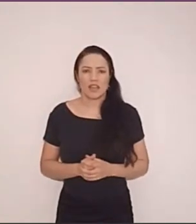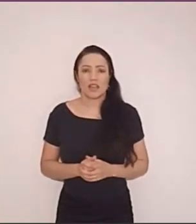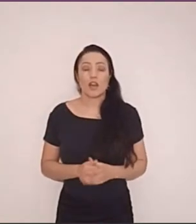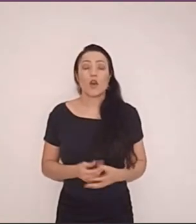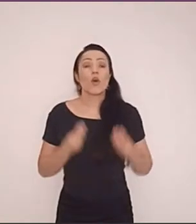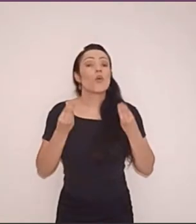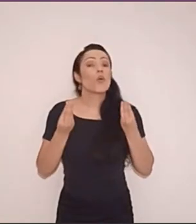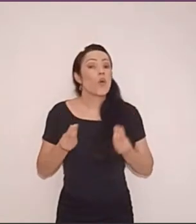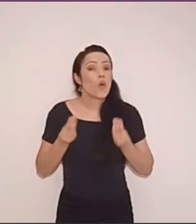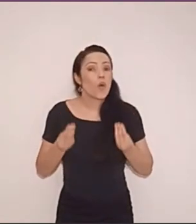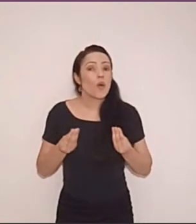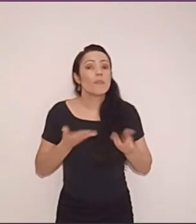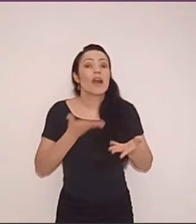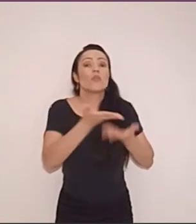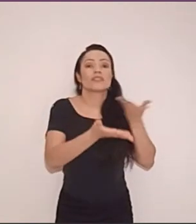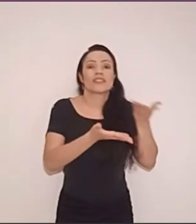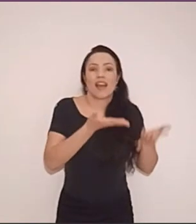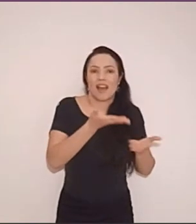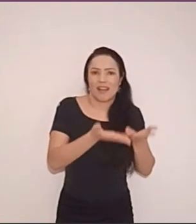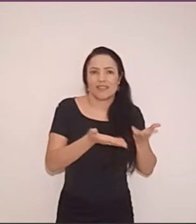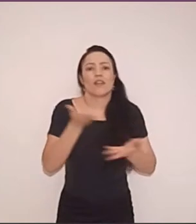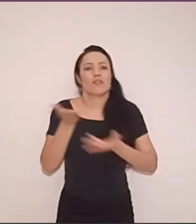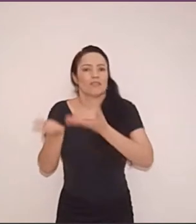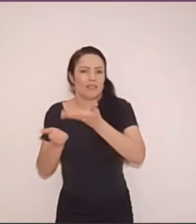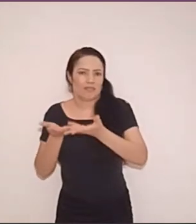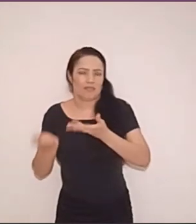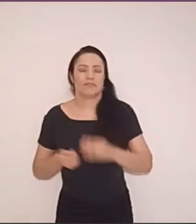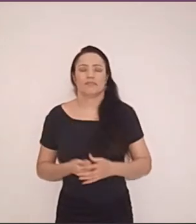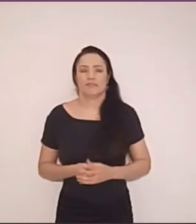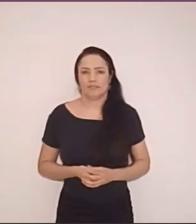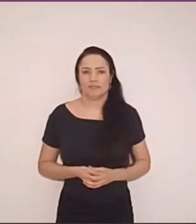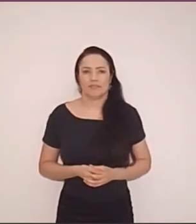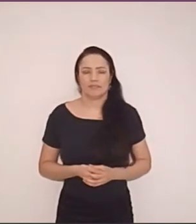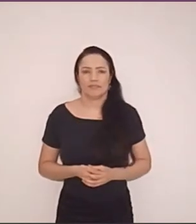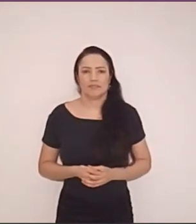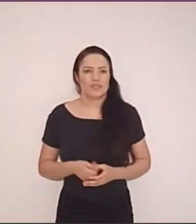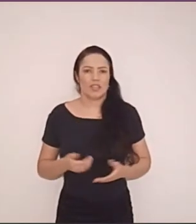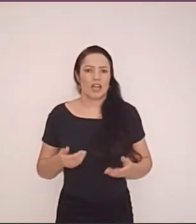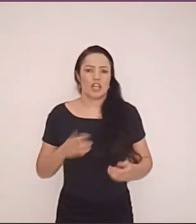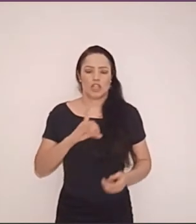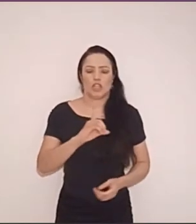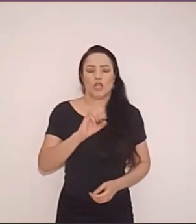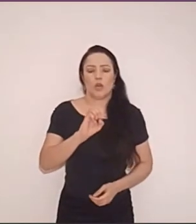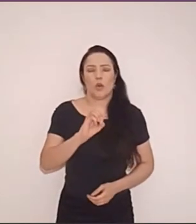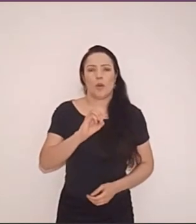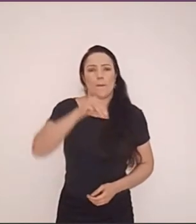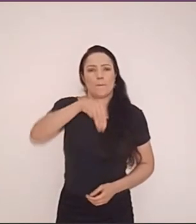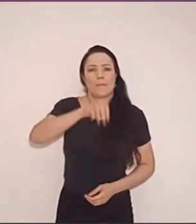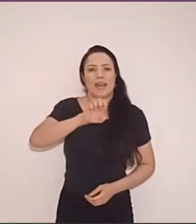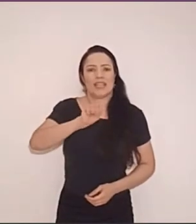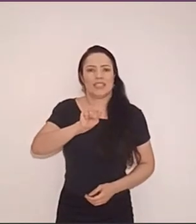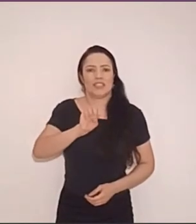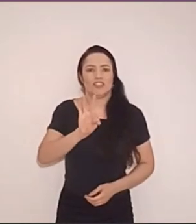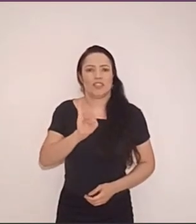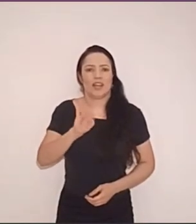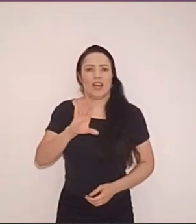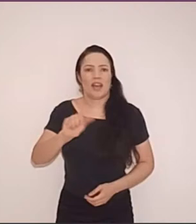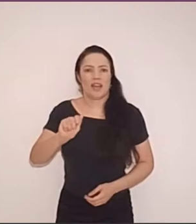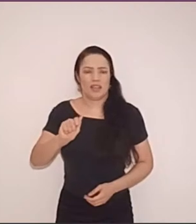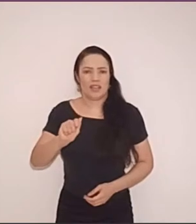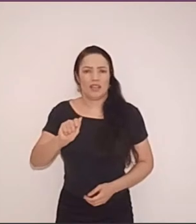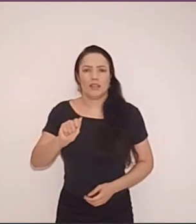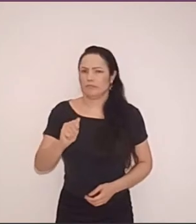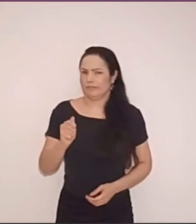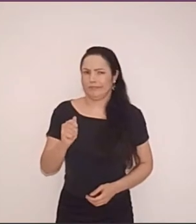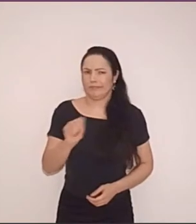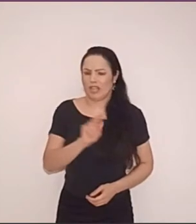como se trata o serviço o que muita vida a ser chamado de do México começa na denominação